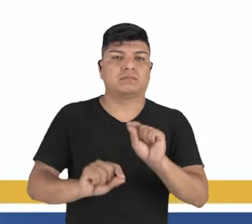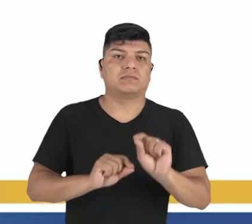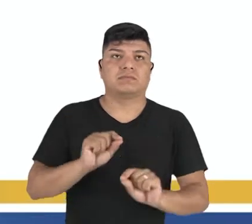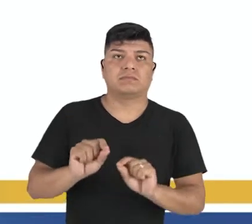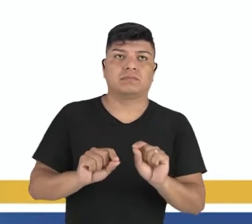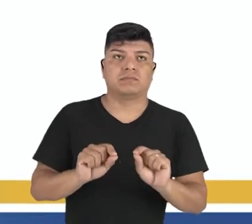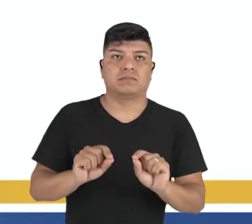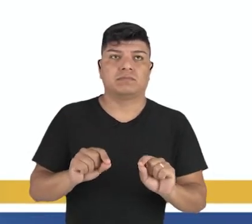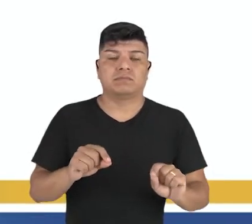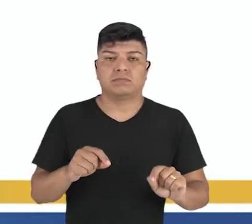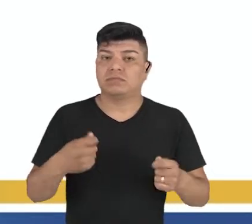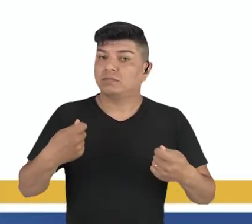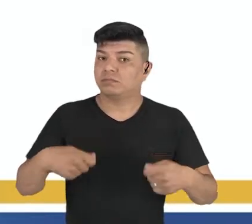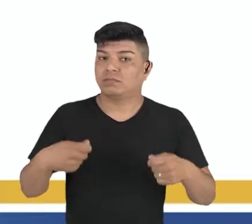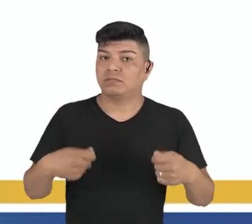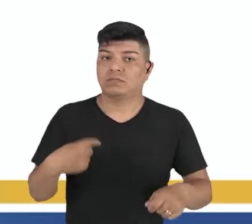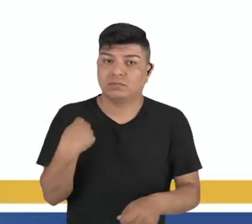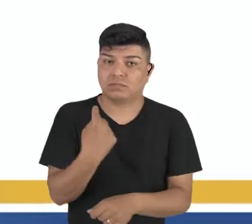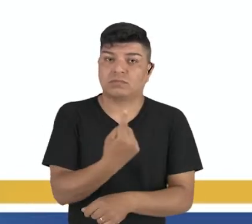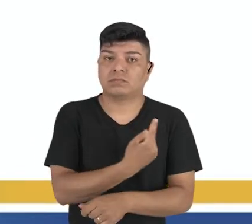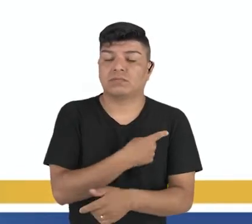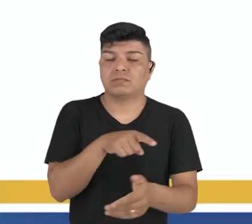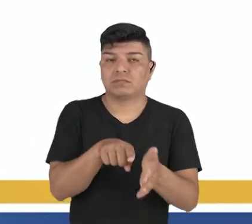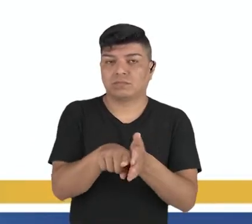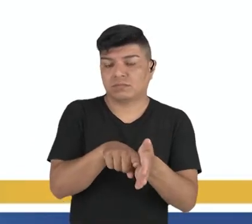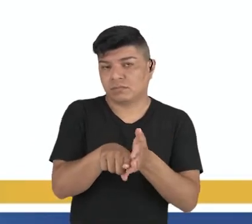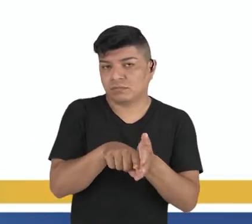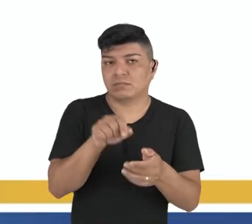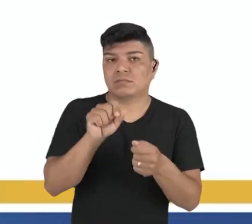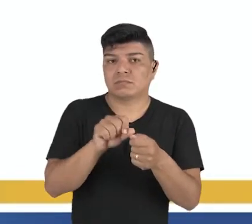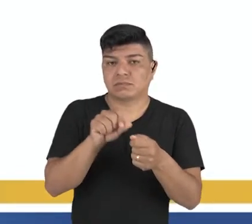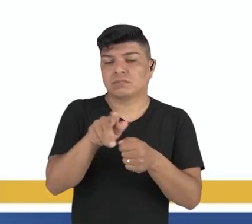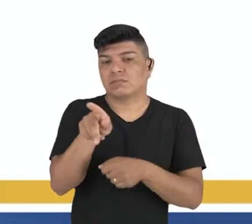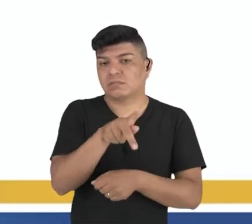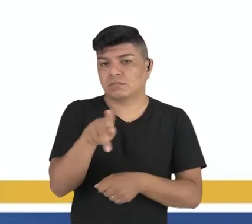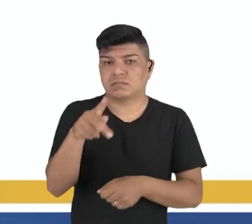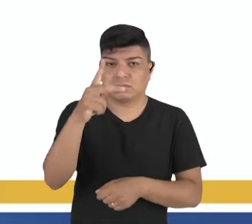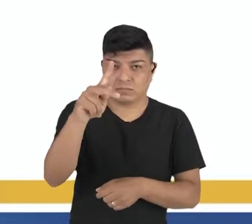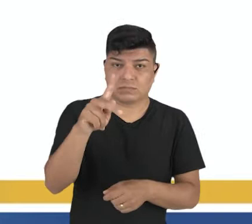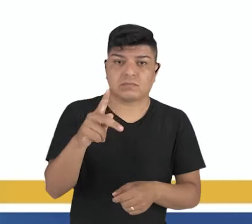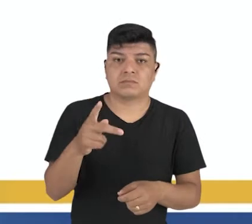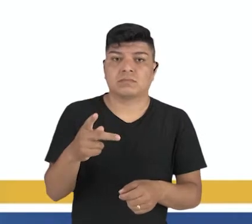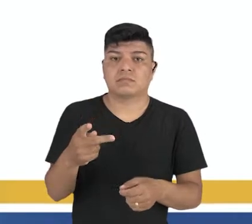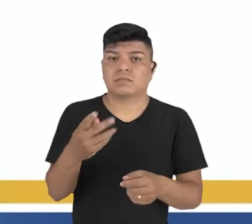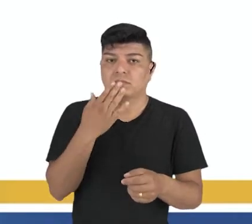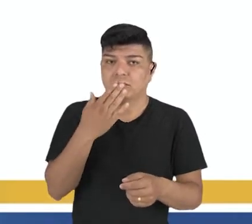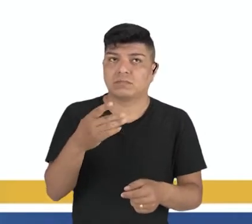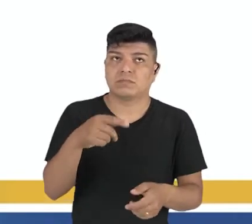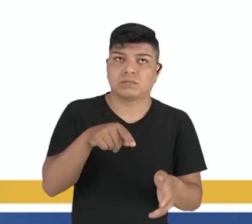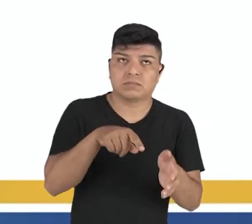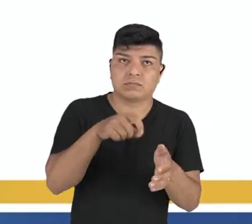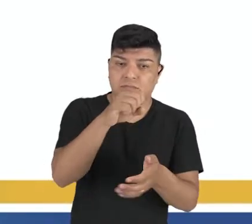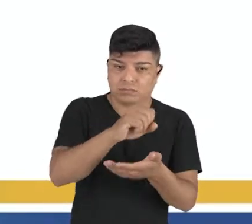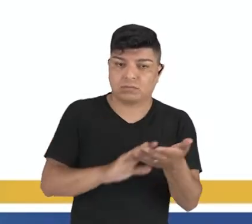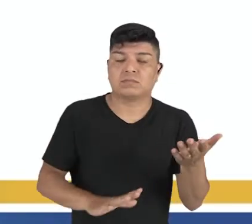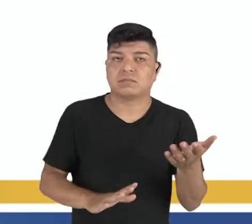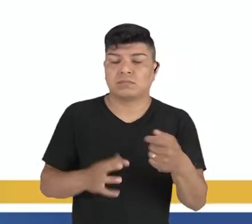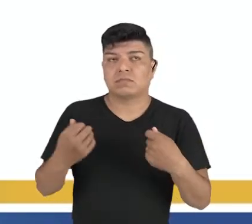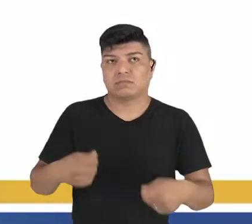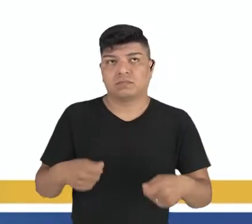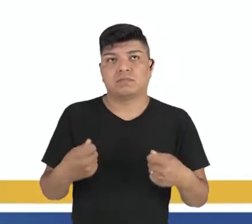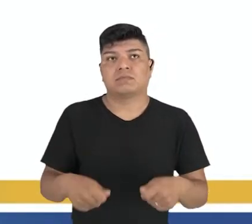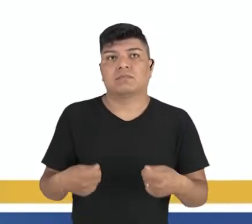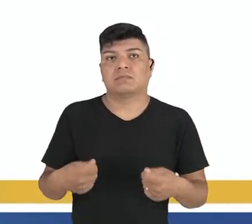Que quando nós precisamos fazer uma pesquisa, né, o professor de vocês passou uma atividade, você precisa fazer uma pesquisa, você